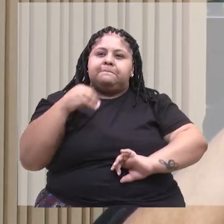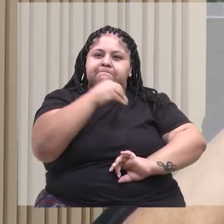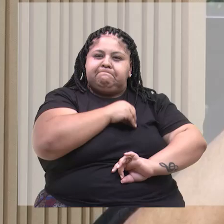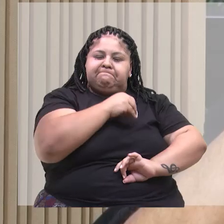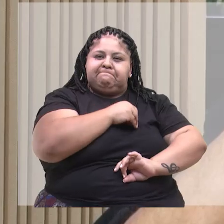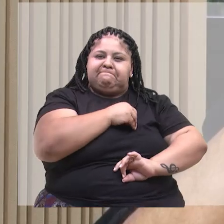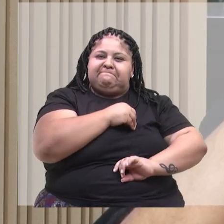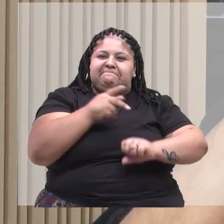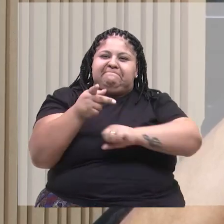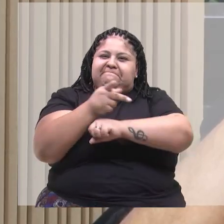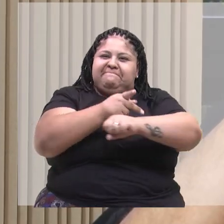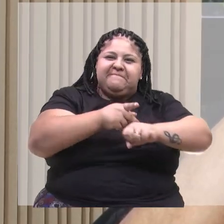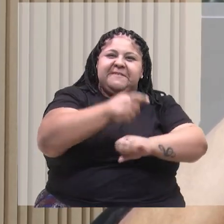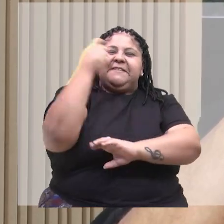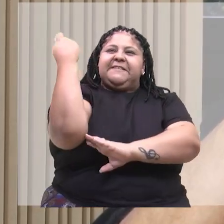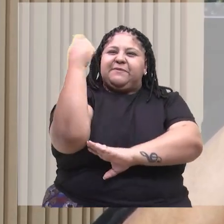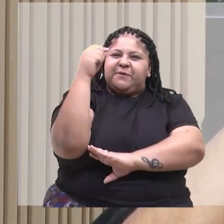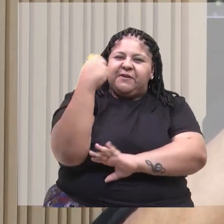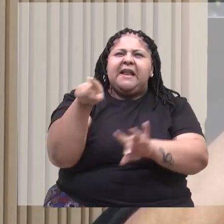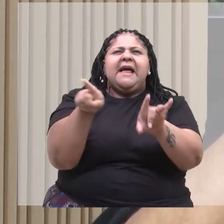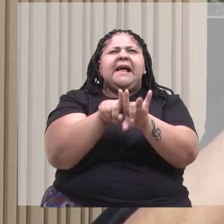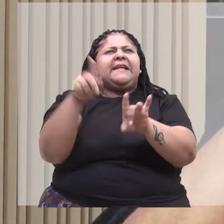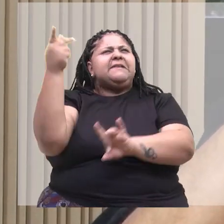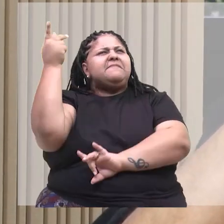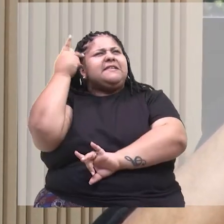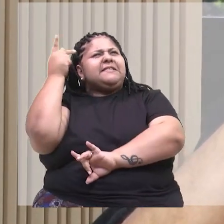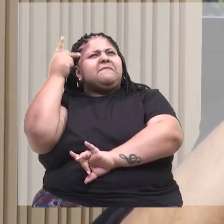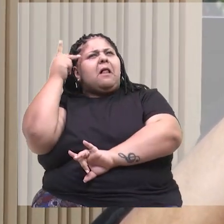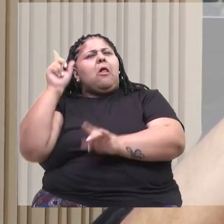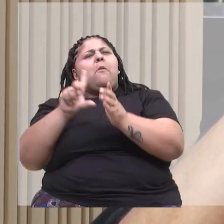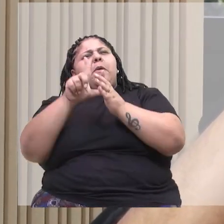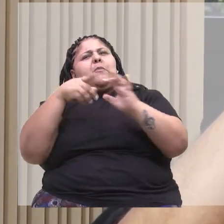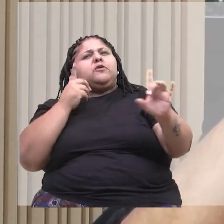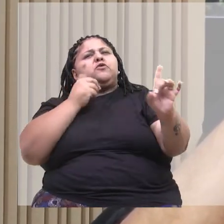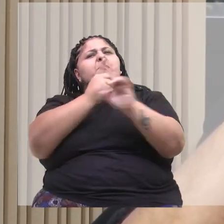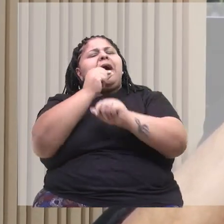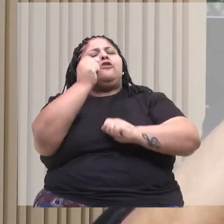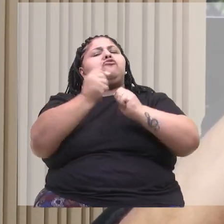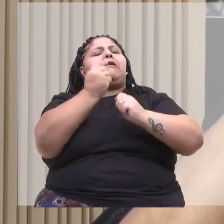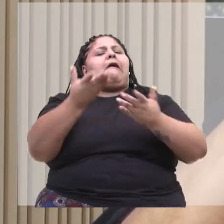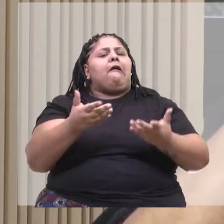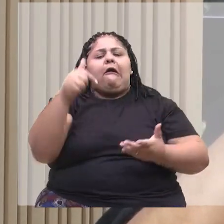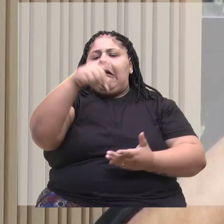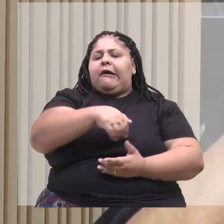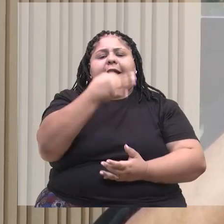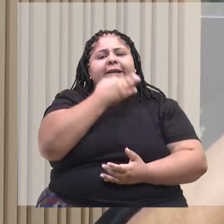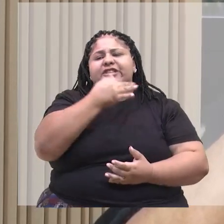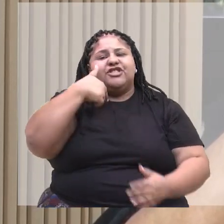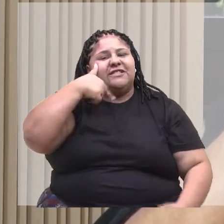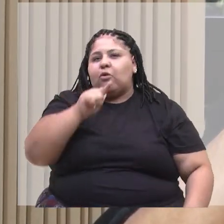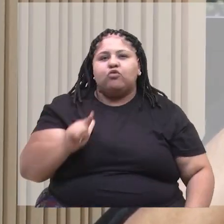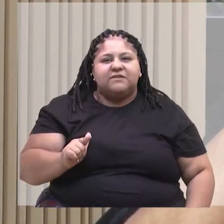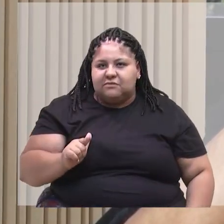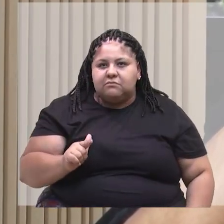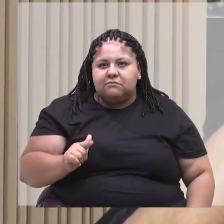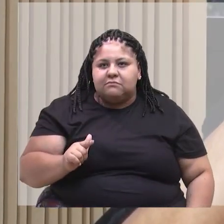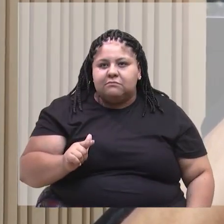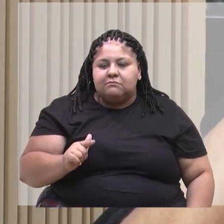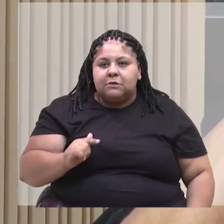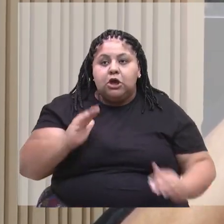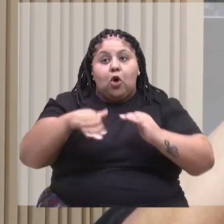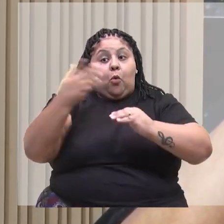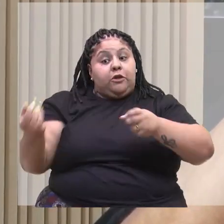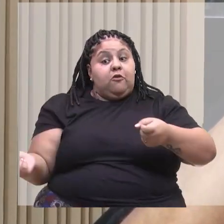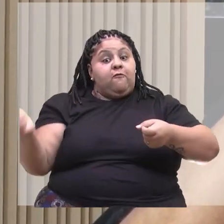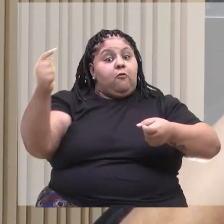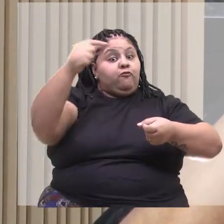sair de Caxias do Sul para Porto Alegre, de Porto Alegre fui a São Paulo para poder ser descoberto o que eu tinha, porque aqui em Caxias não se conseguia.